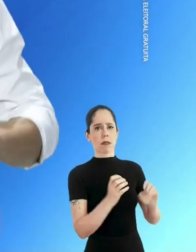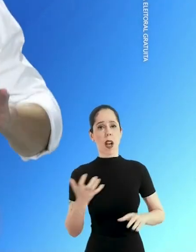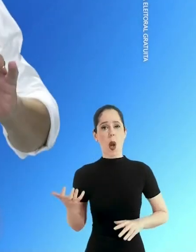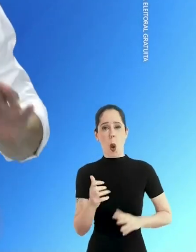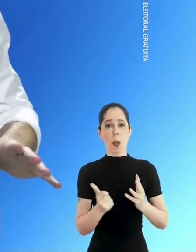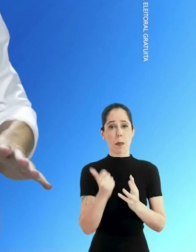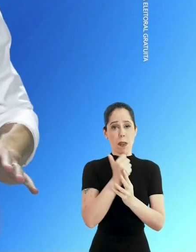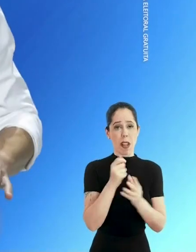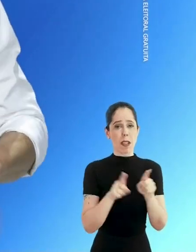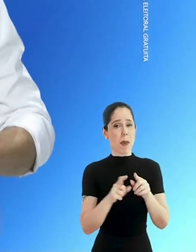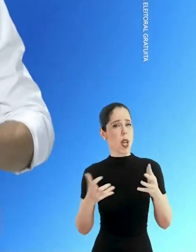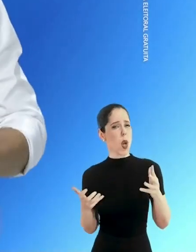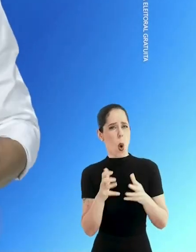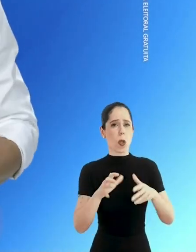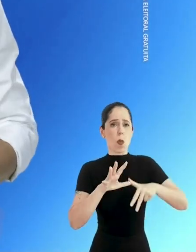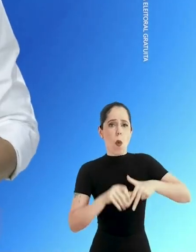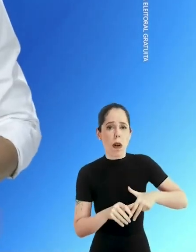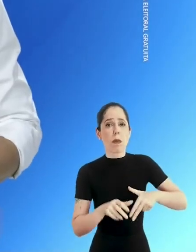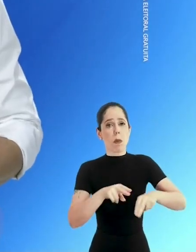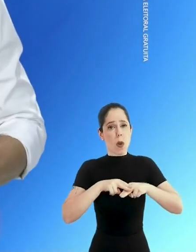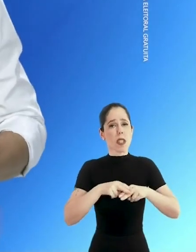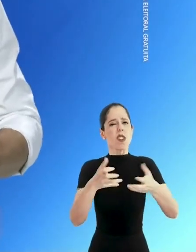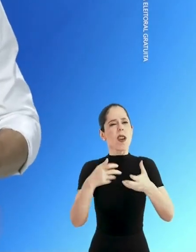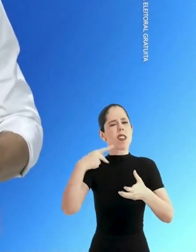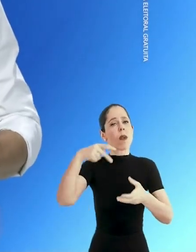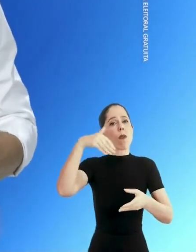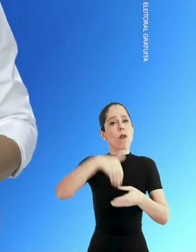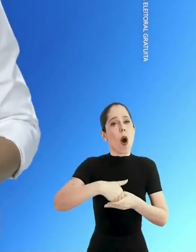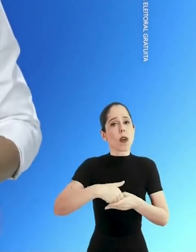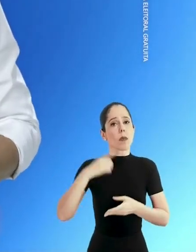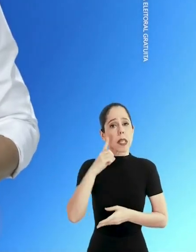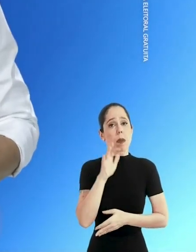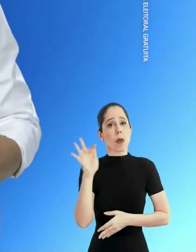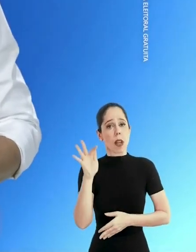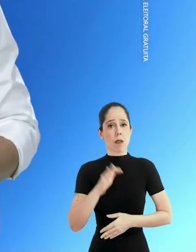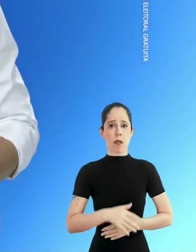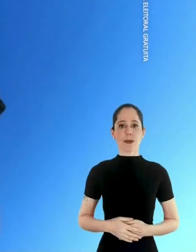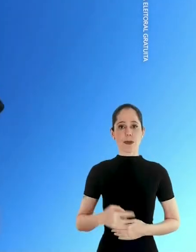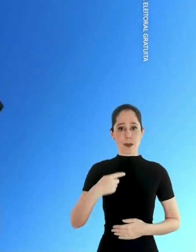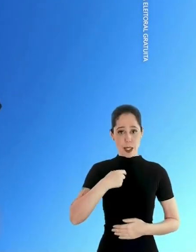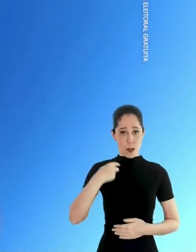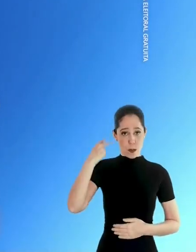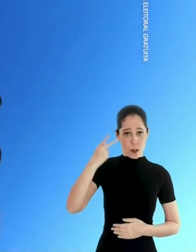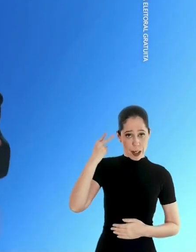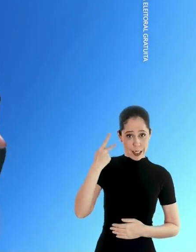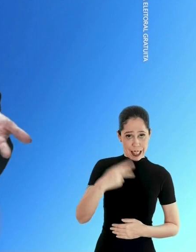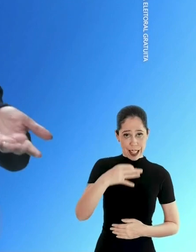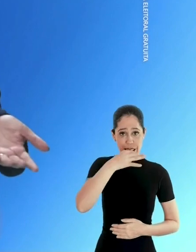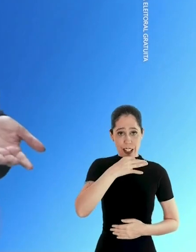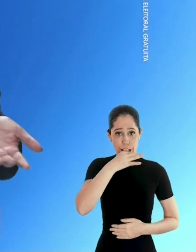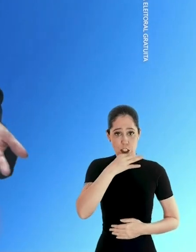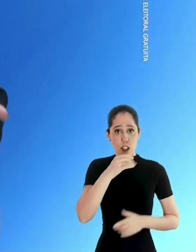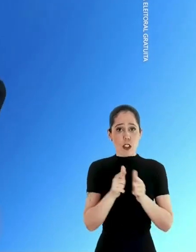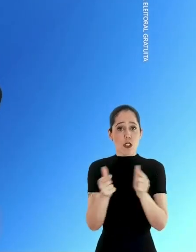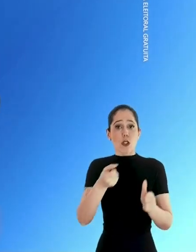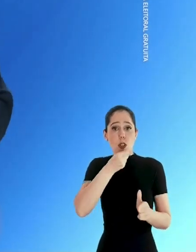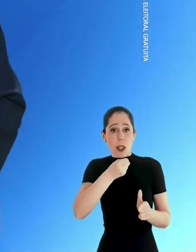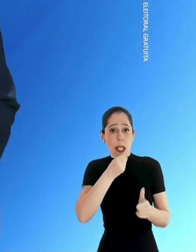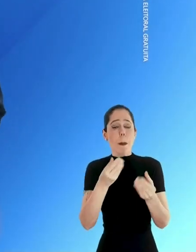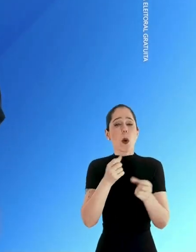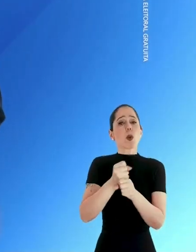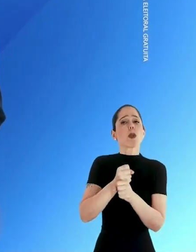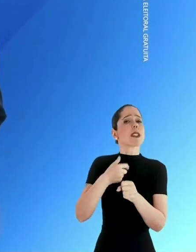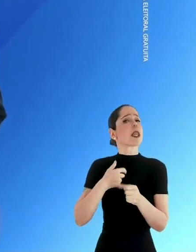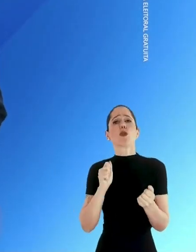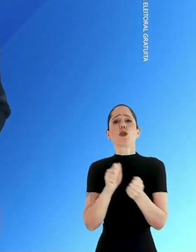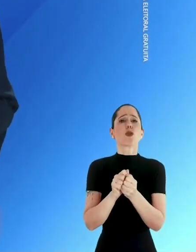esquema, contra privilégios e contra corrupção. Por isso eu quero o teu voto para deputado federal. Sou vereadora em Caxias, jornalista e por